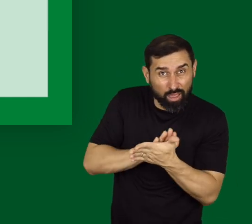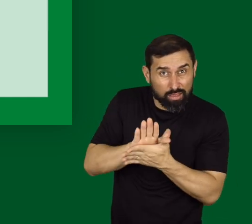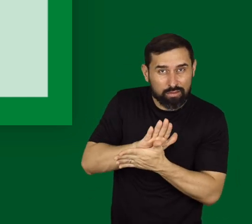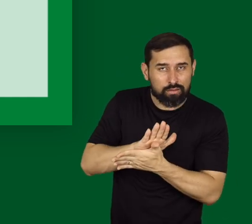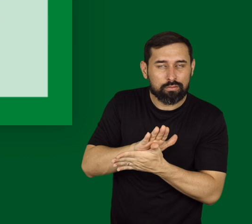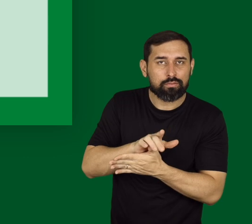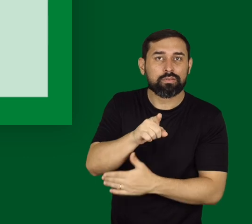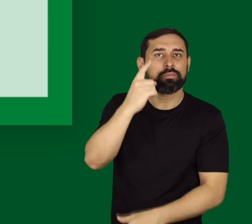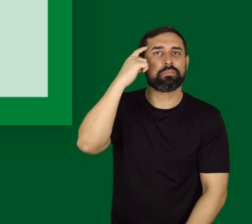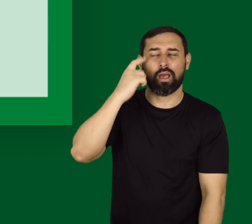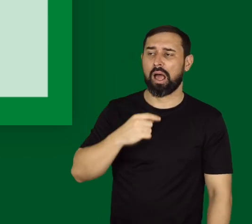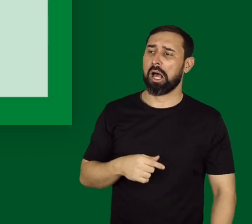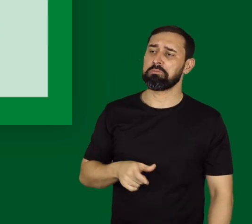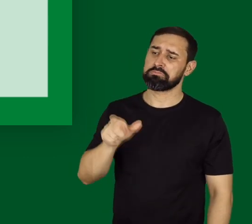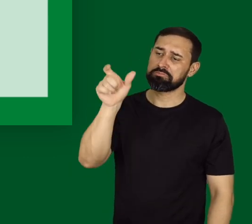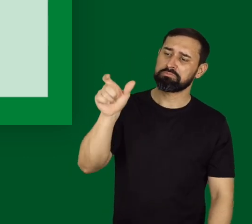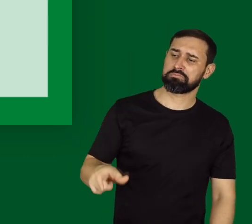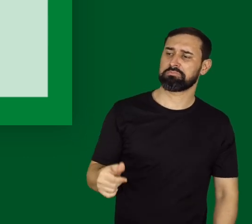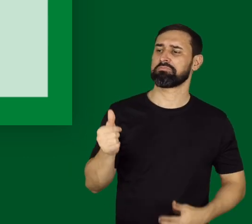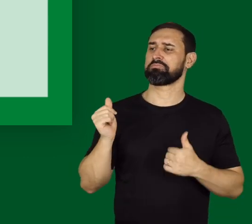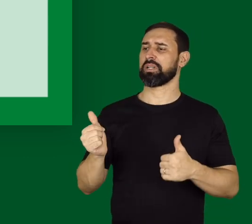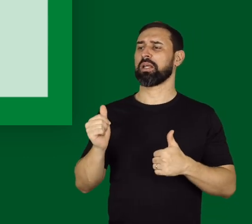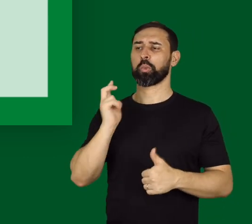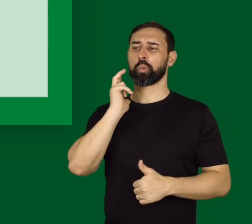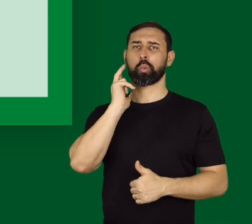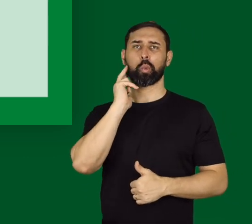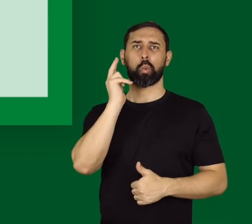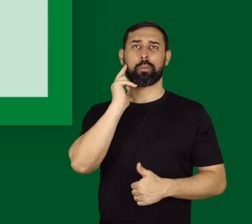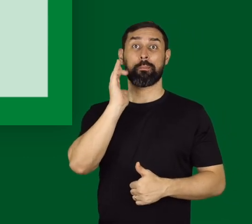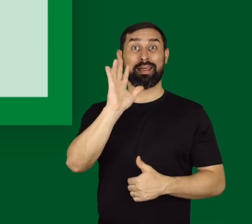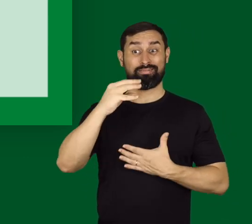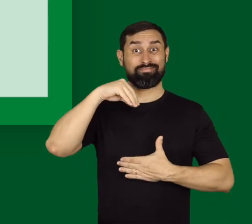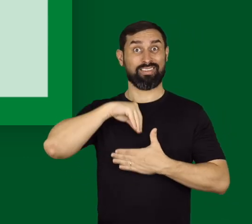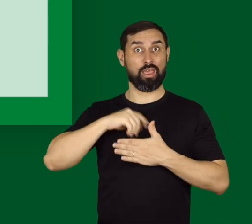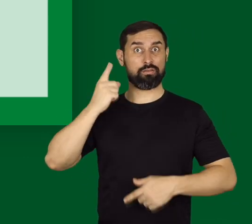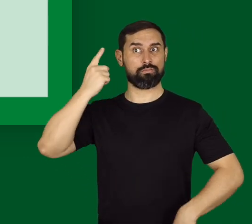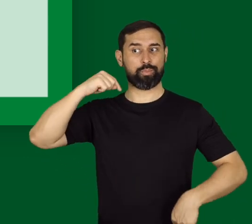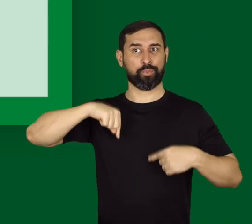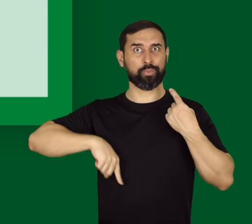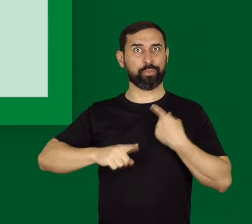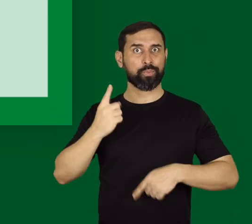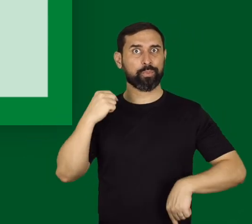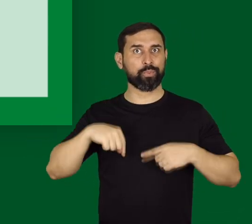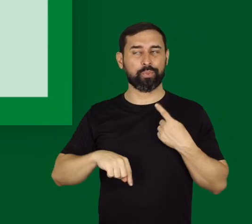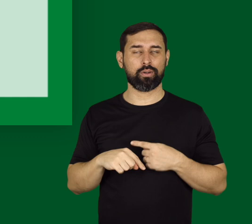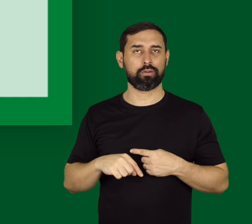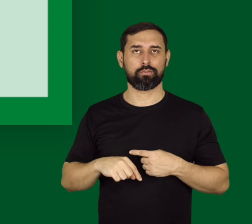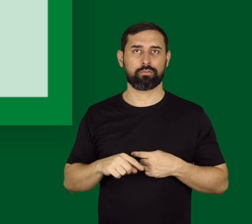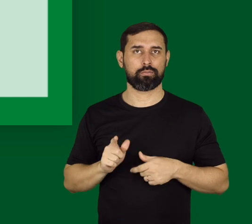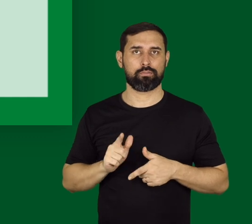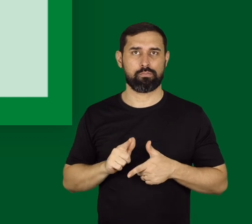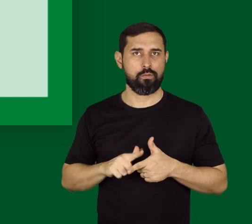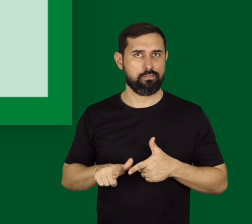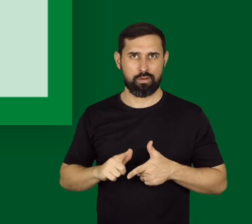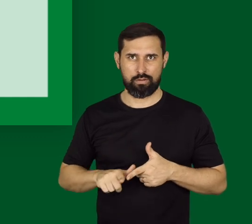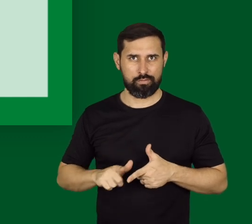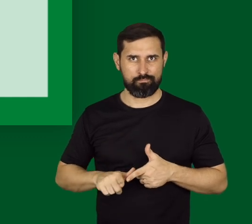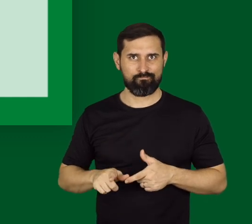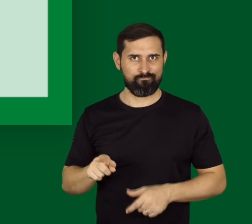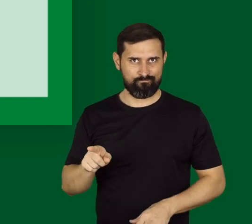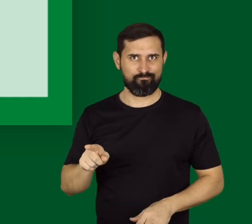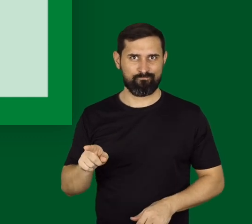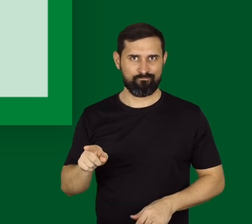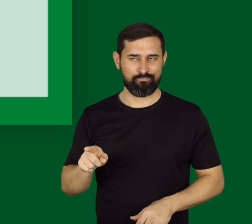você não tiver uma grande suspeição dessa situação, você vai achar que ela está bem. Na realidade, ela não está bem, porque